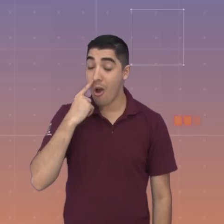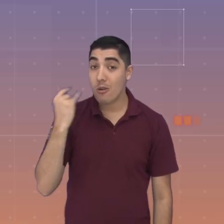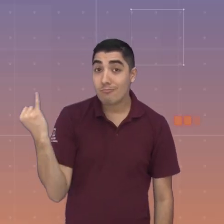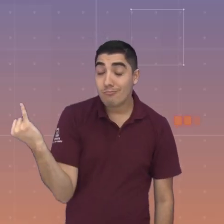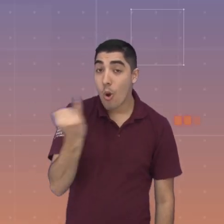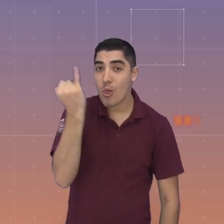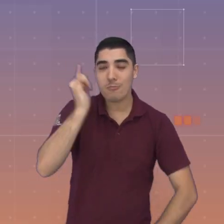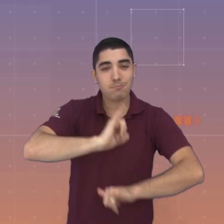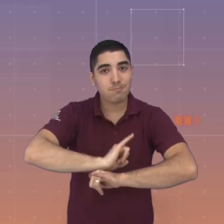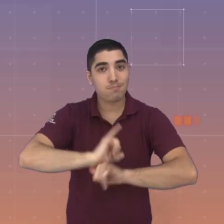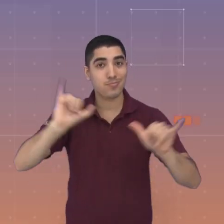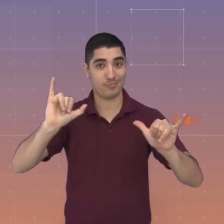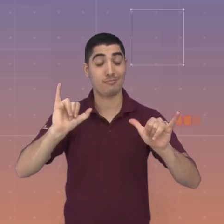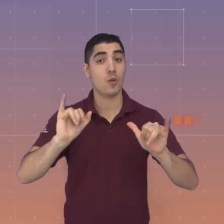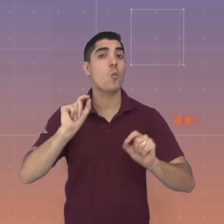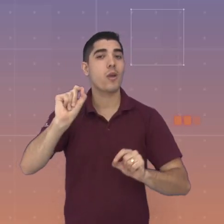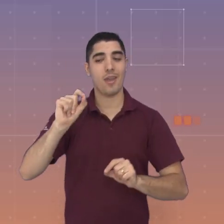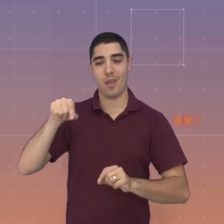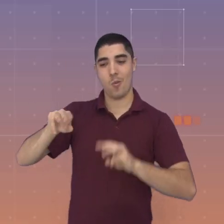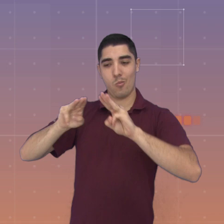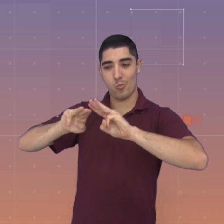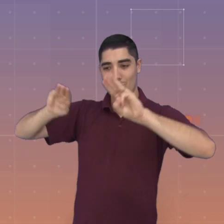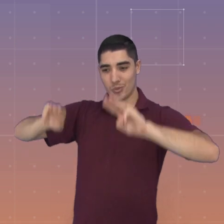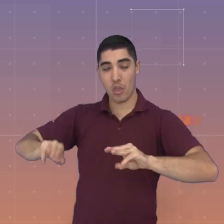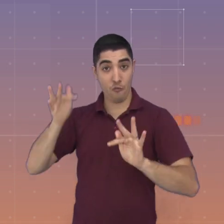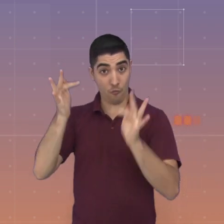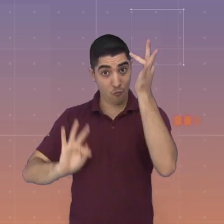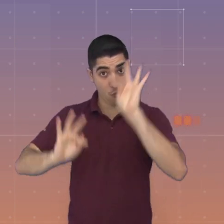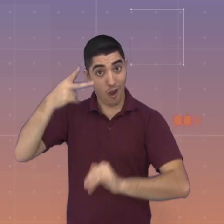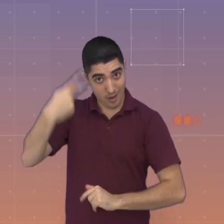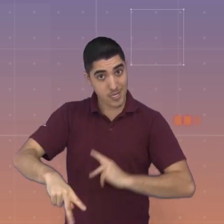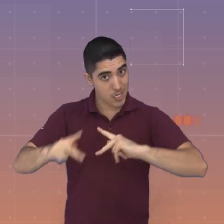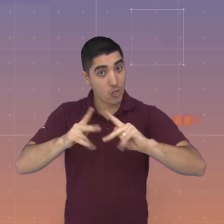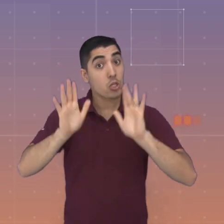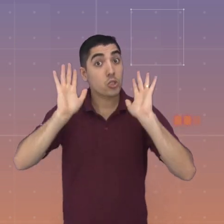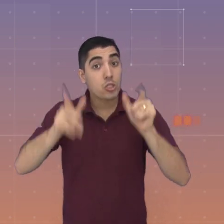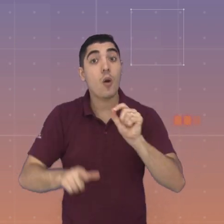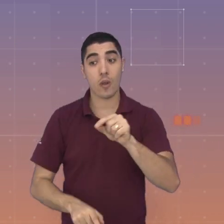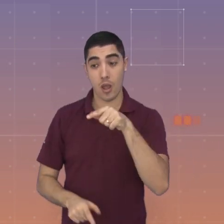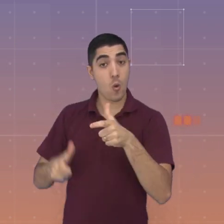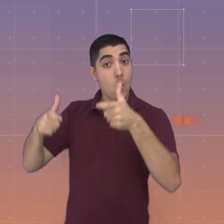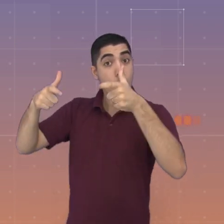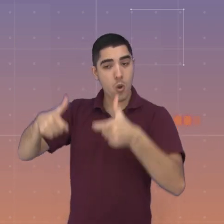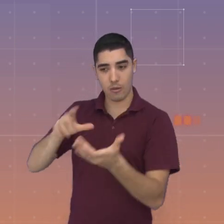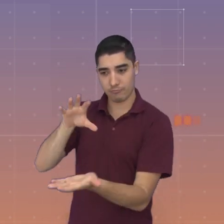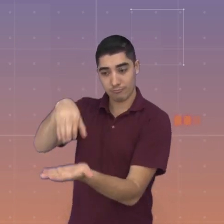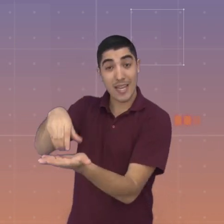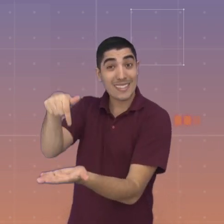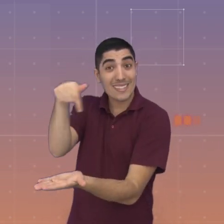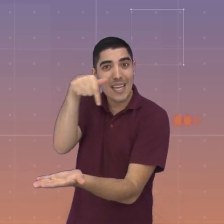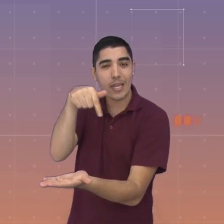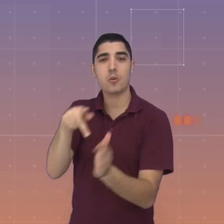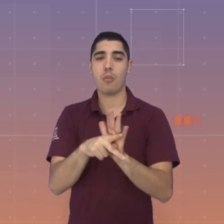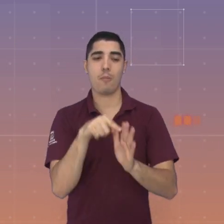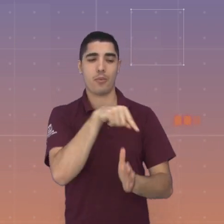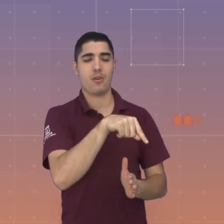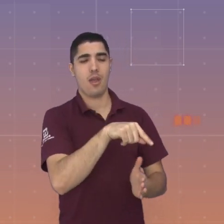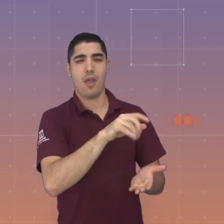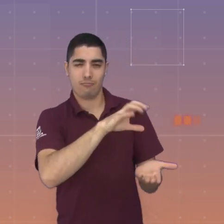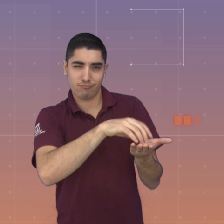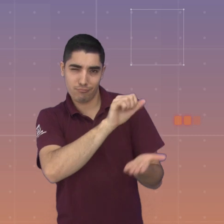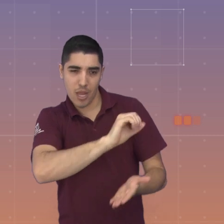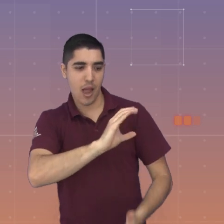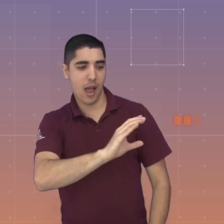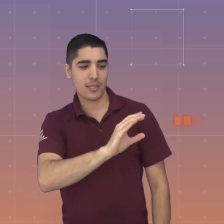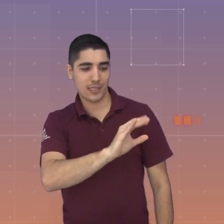notícia boa que tivemos em 2023. O Museu do Folclore de São José dos Campos foi escolhido para ser o 7º polo regional do